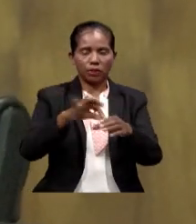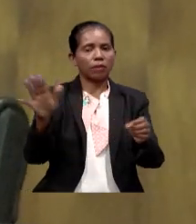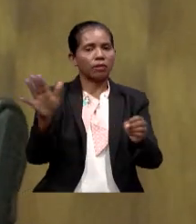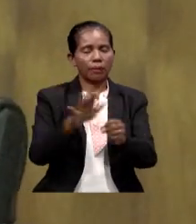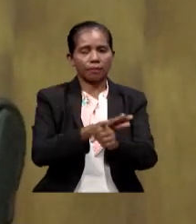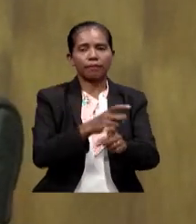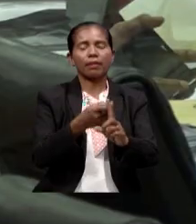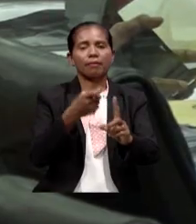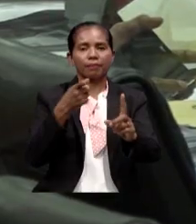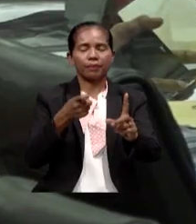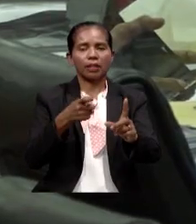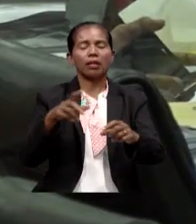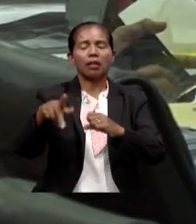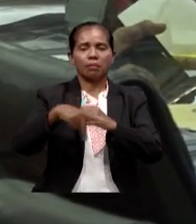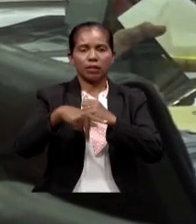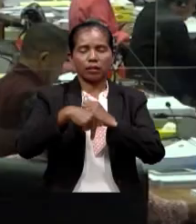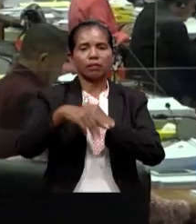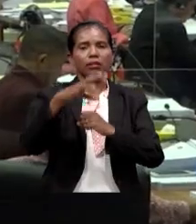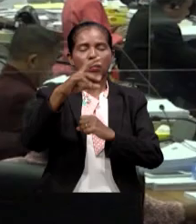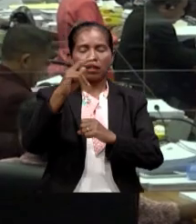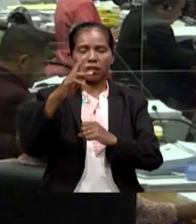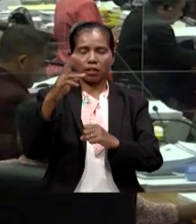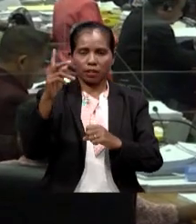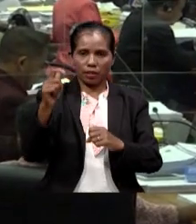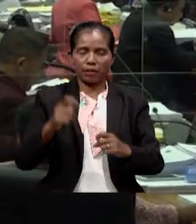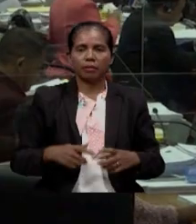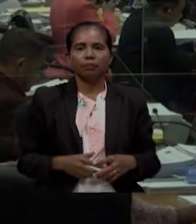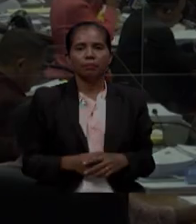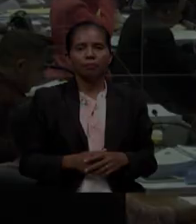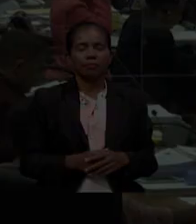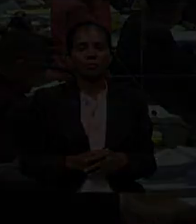mai be hitam kontestasau husi bangkada senerte ada Ritu Simenes, Jaime dos Santos, GMN.